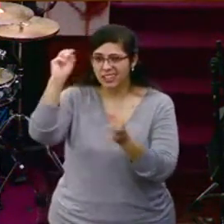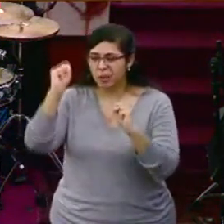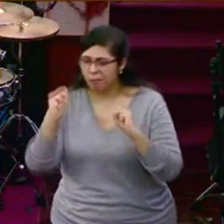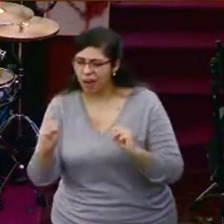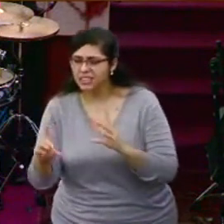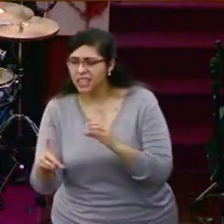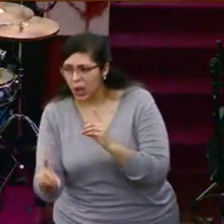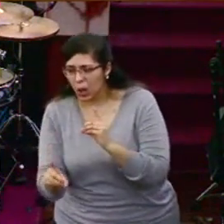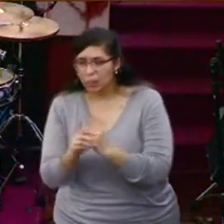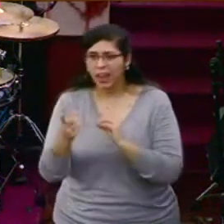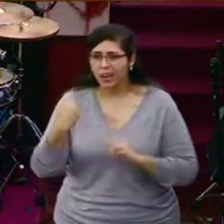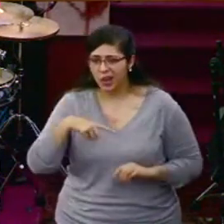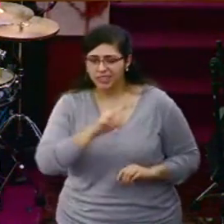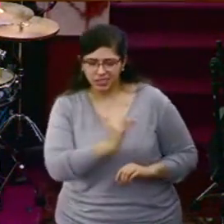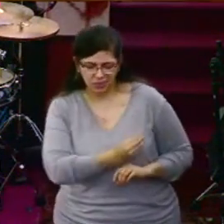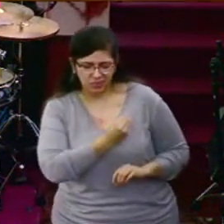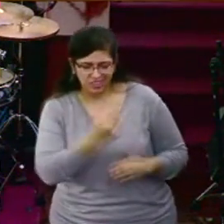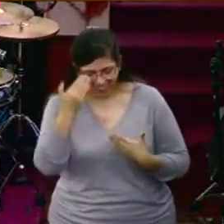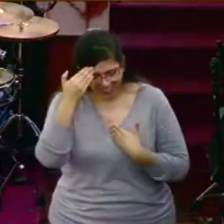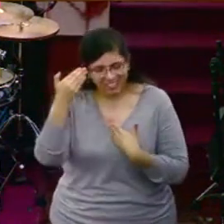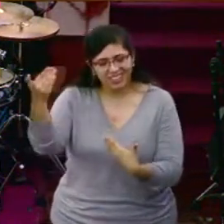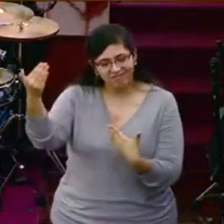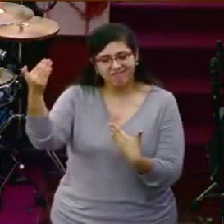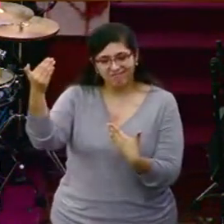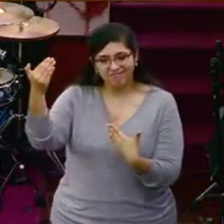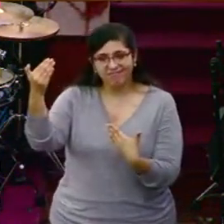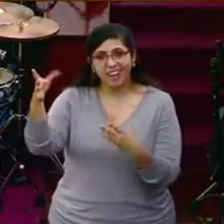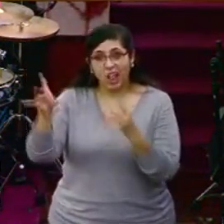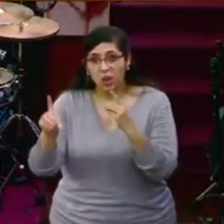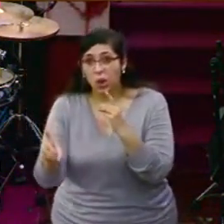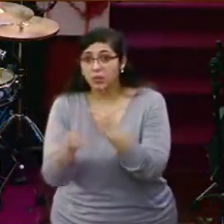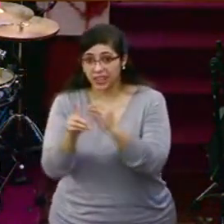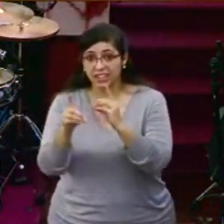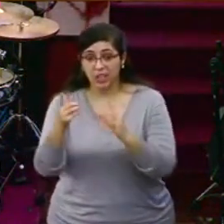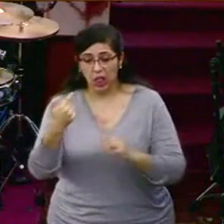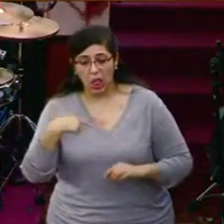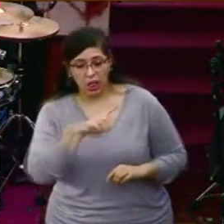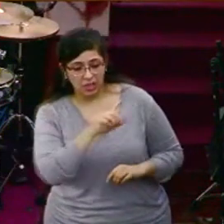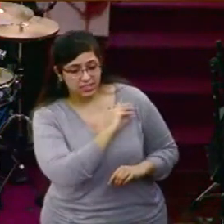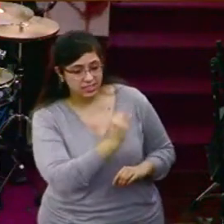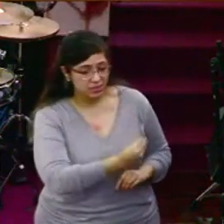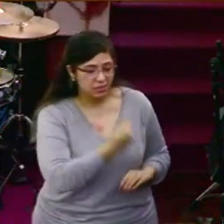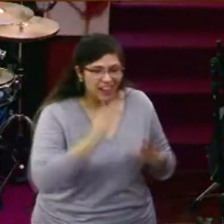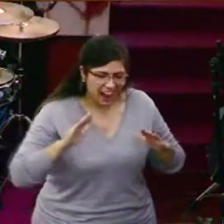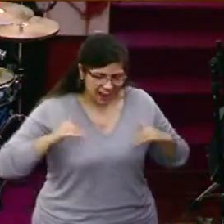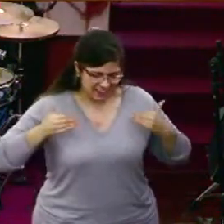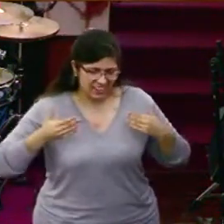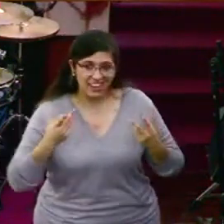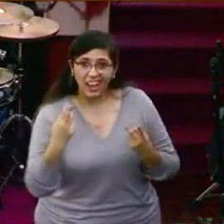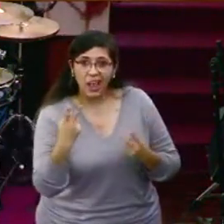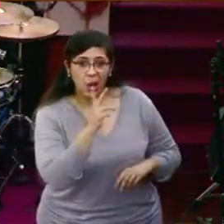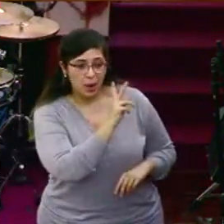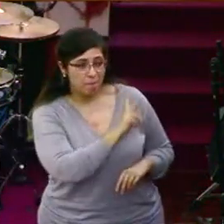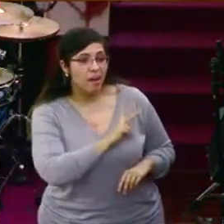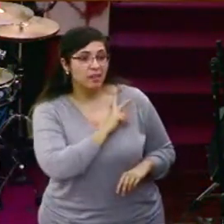nós gratidão como expressa em pau com a se encontrarem nós alegria como expressa em paulo que o